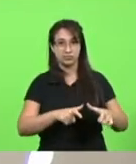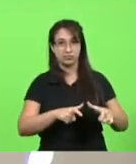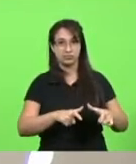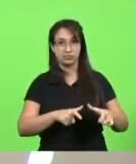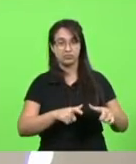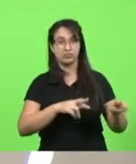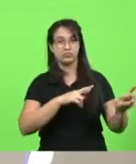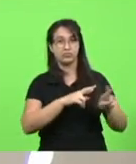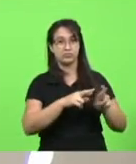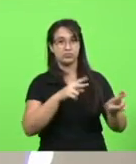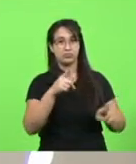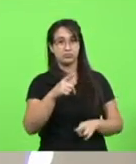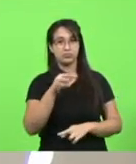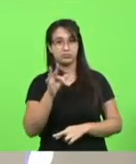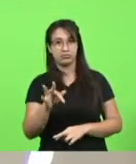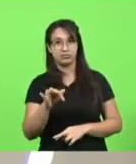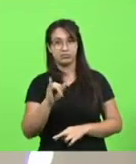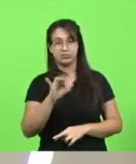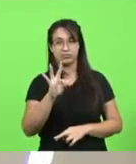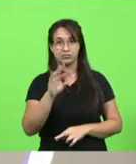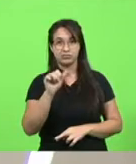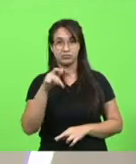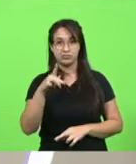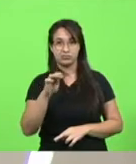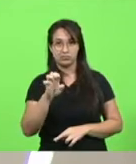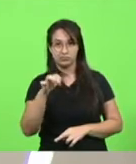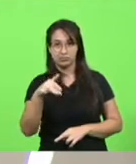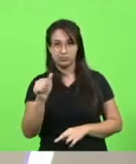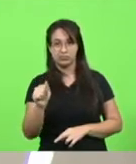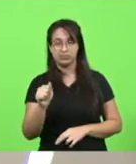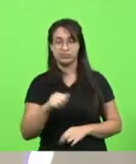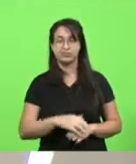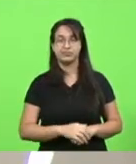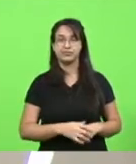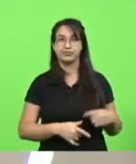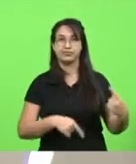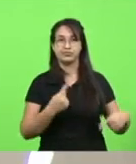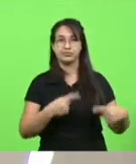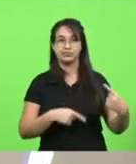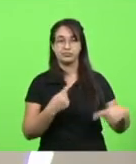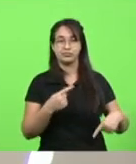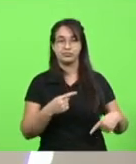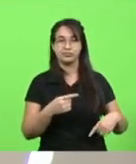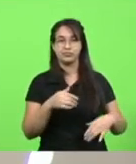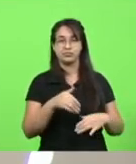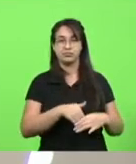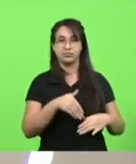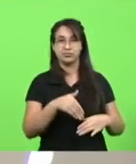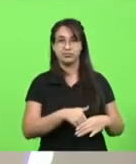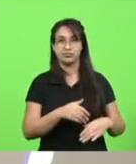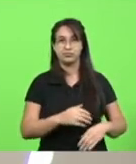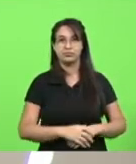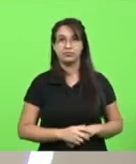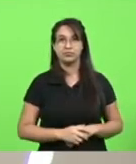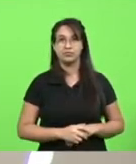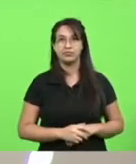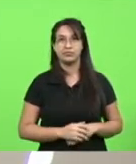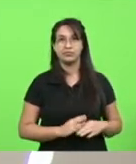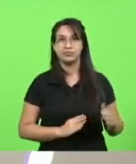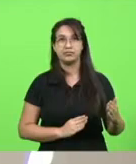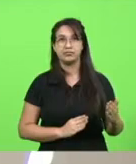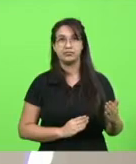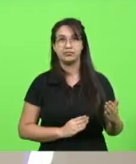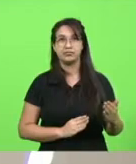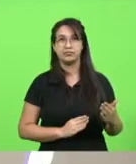no município de Itapema, em discussão. Não havendo quem queira discutir, em votação, deputados que aprovam, permaneçam como se encontra.